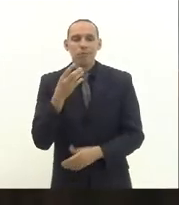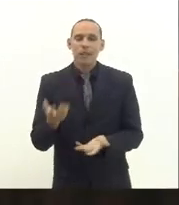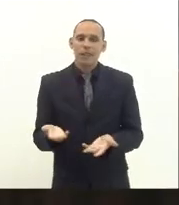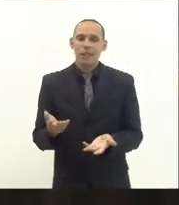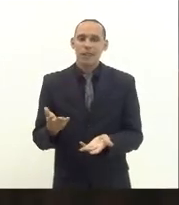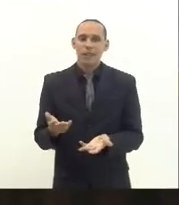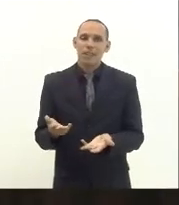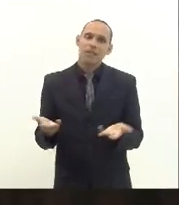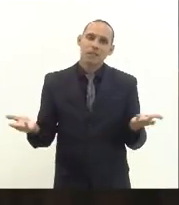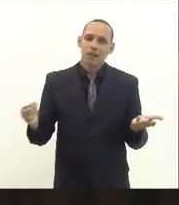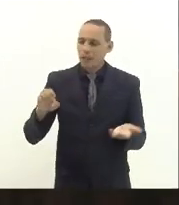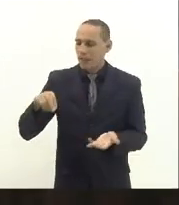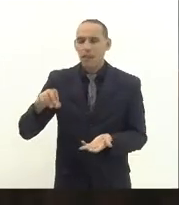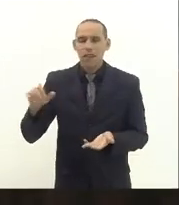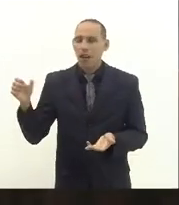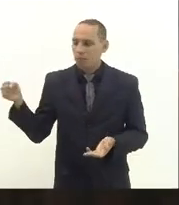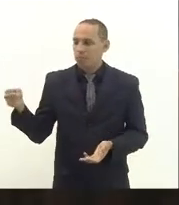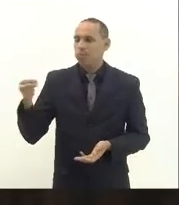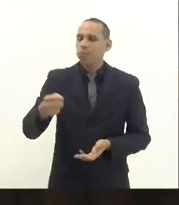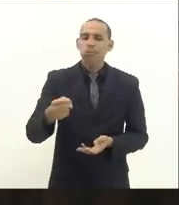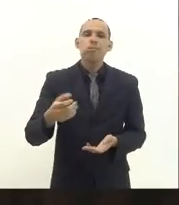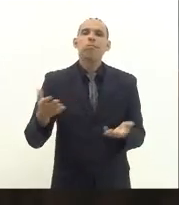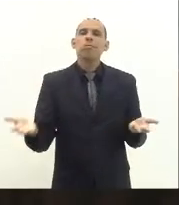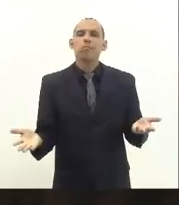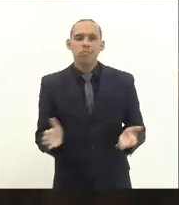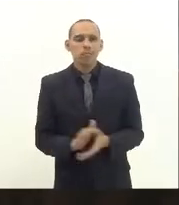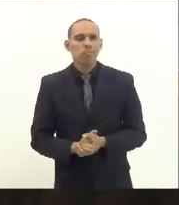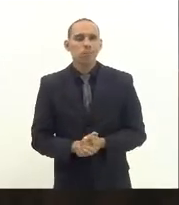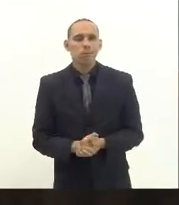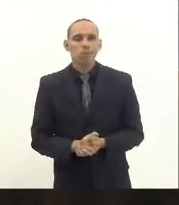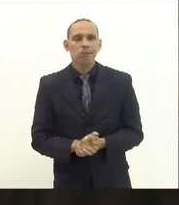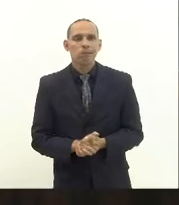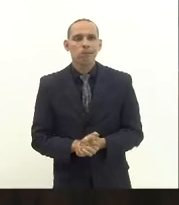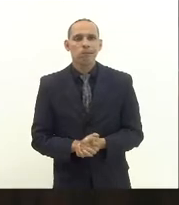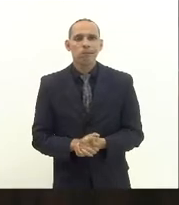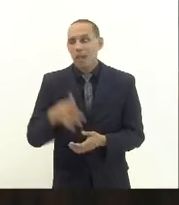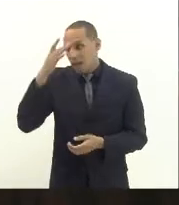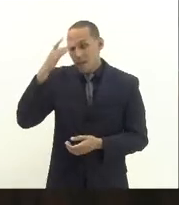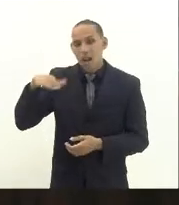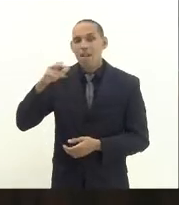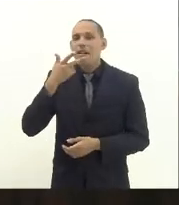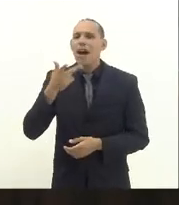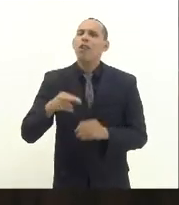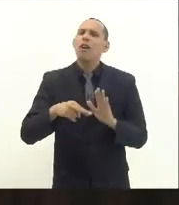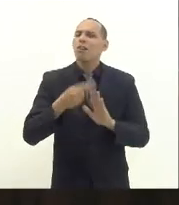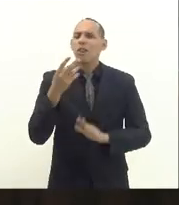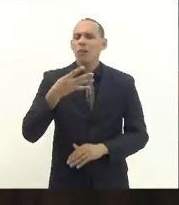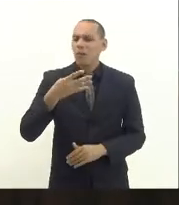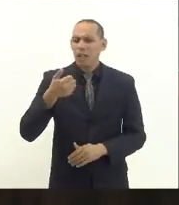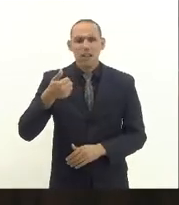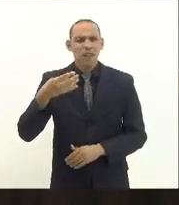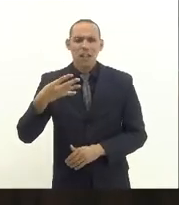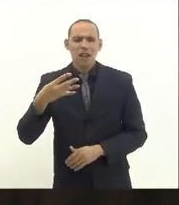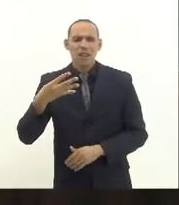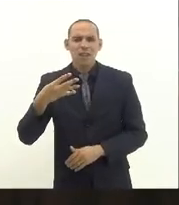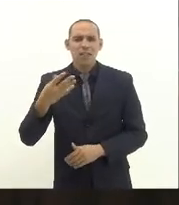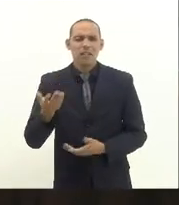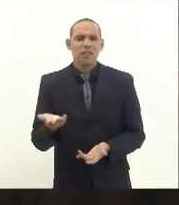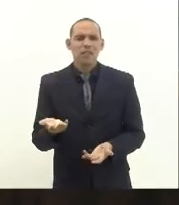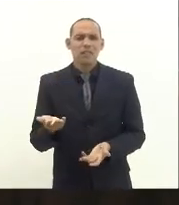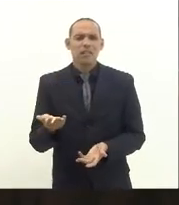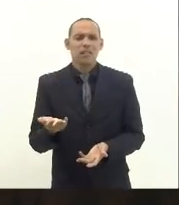levamos Laênio o sujeito começa a a falar de resolução 414 do resolução mil